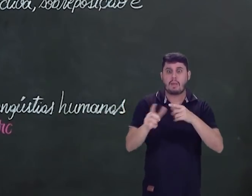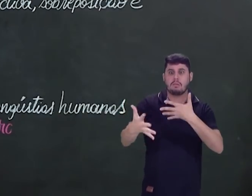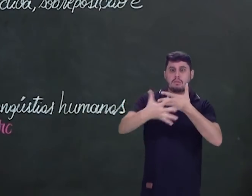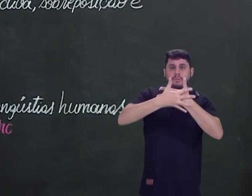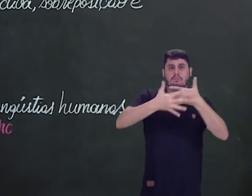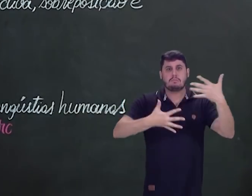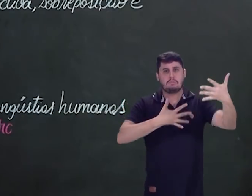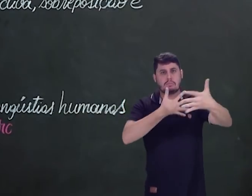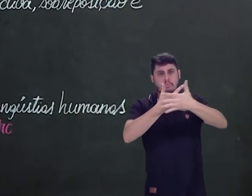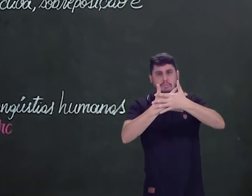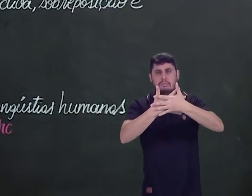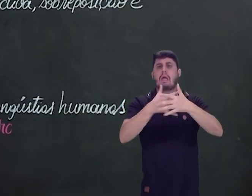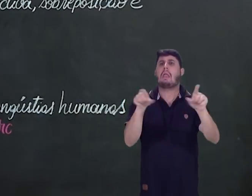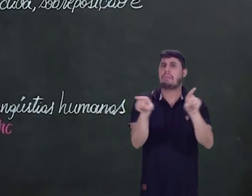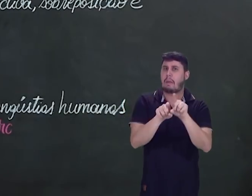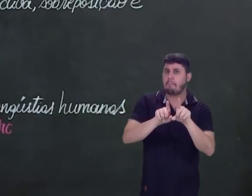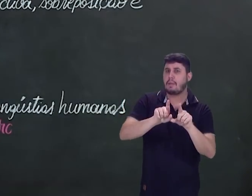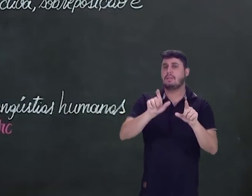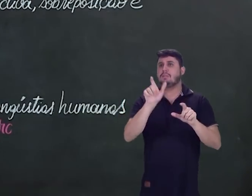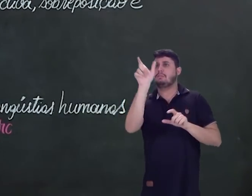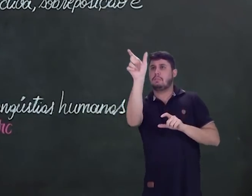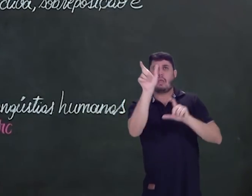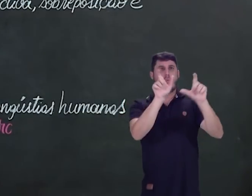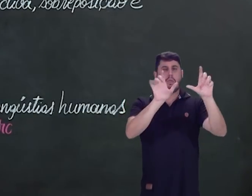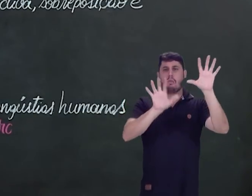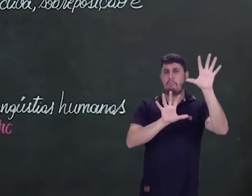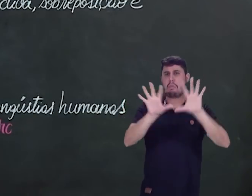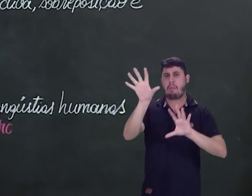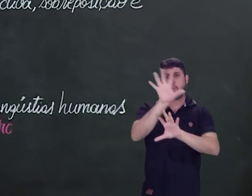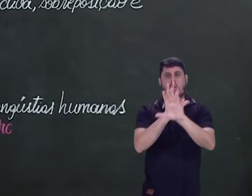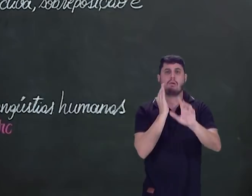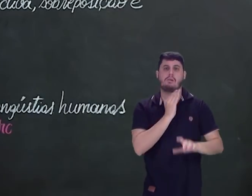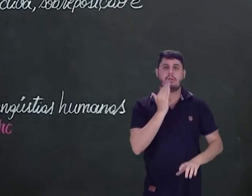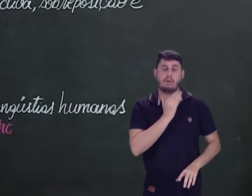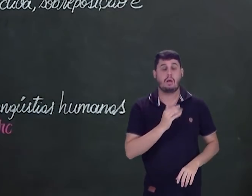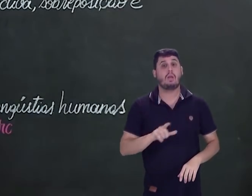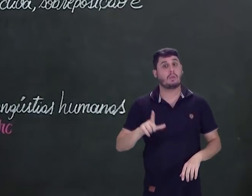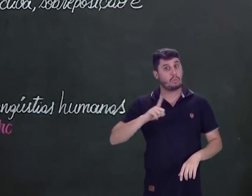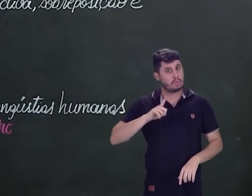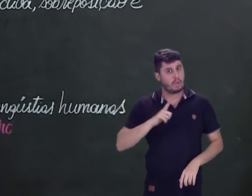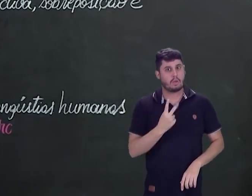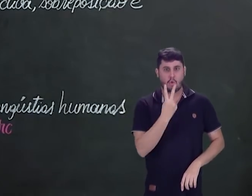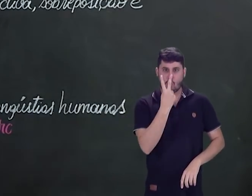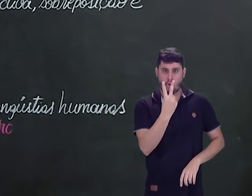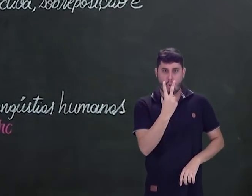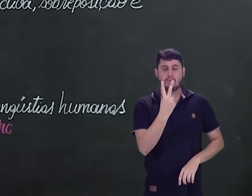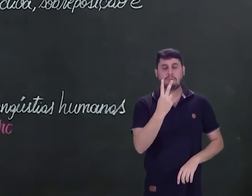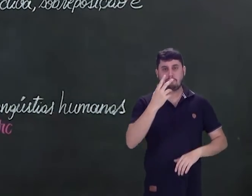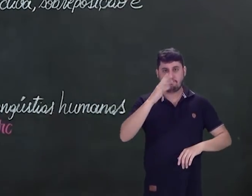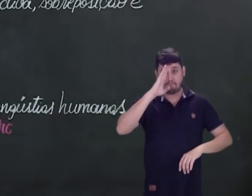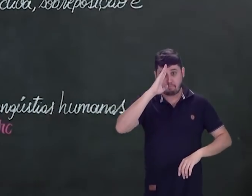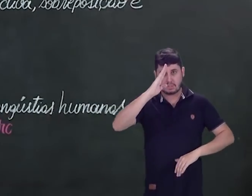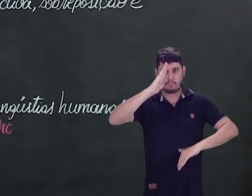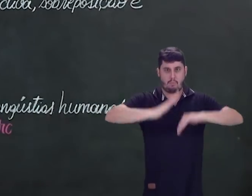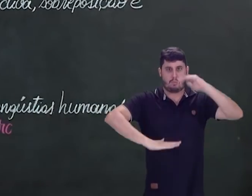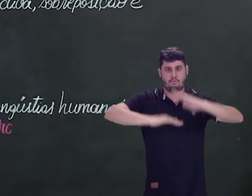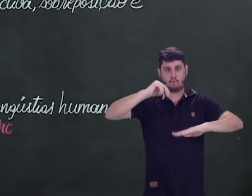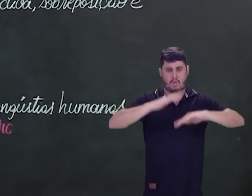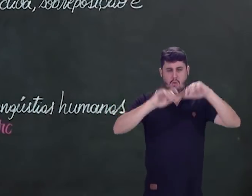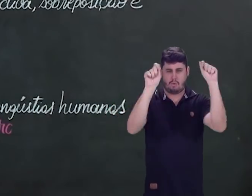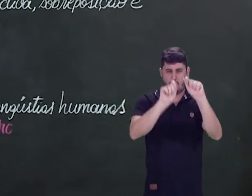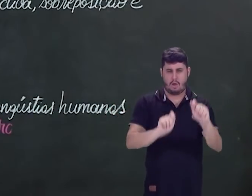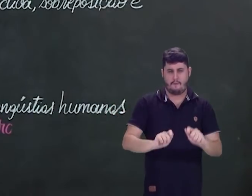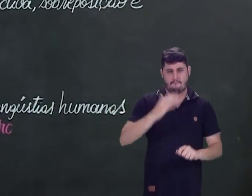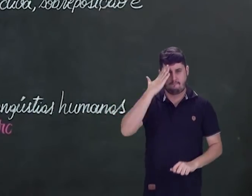desconstrução de planos. Aqui eu destaco o Pablo Picasso e o Braque. Então assim, ó, imagina lá uma